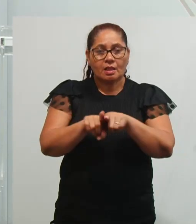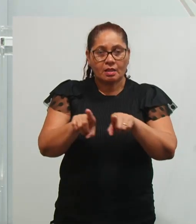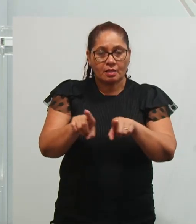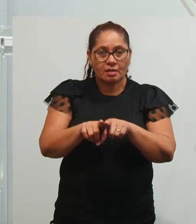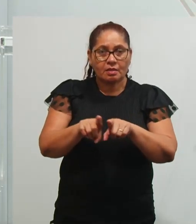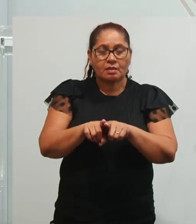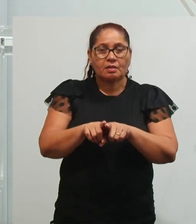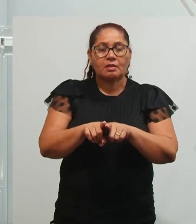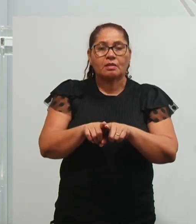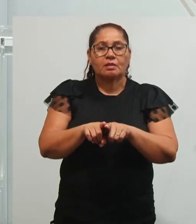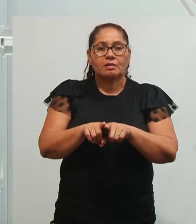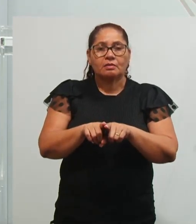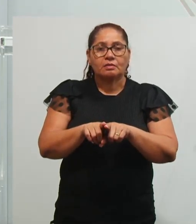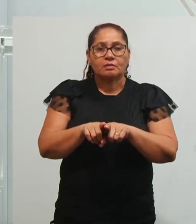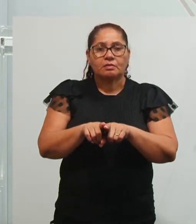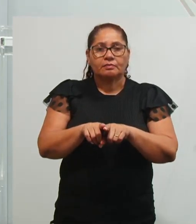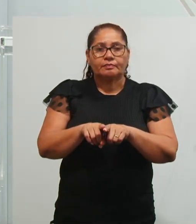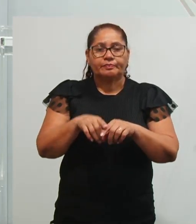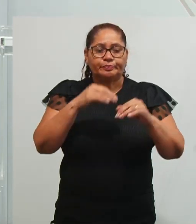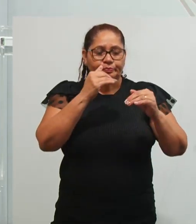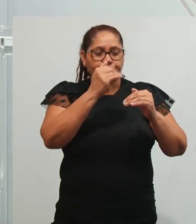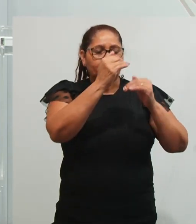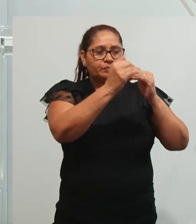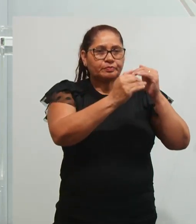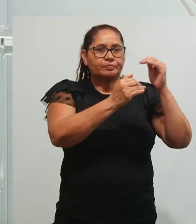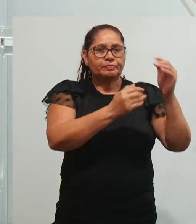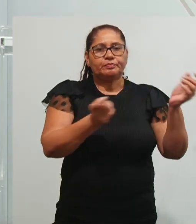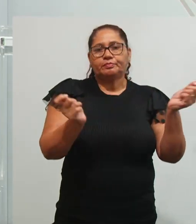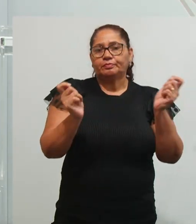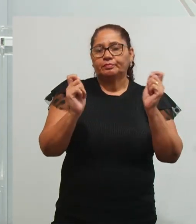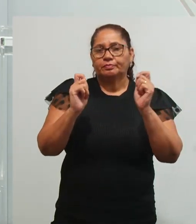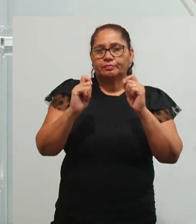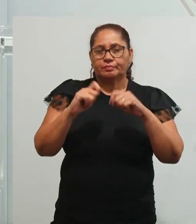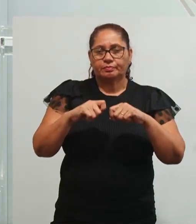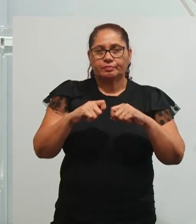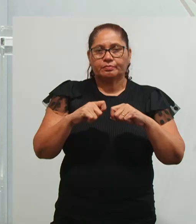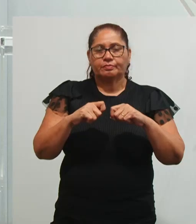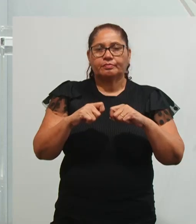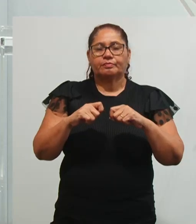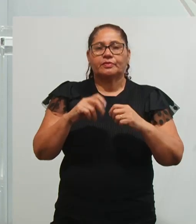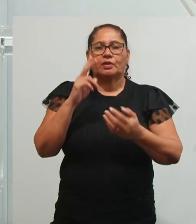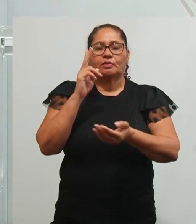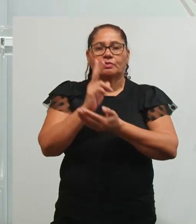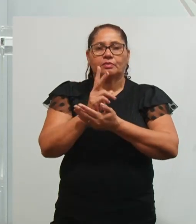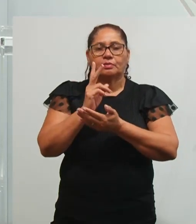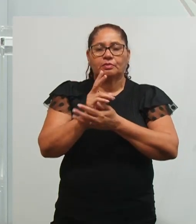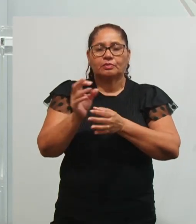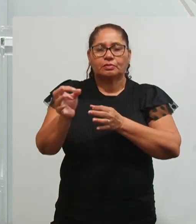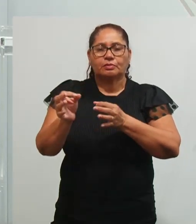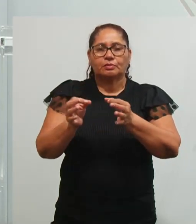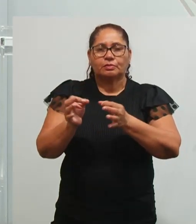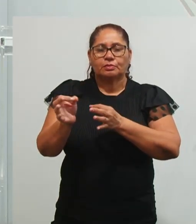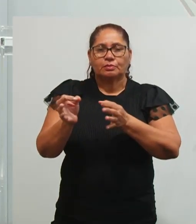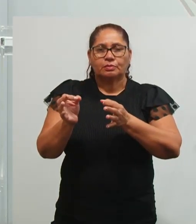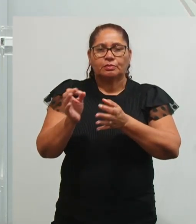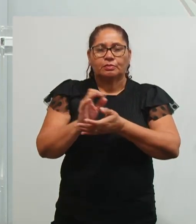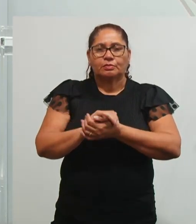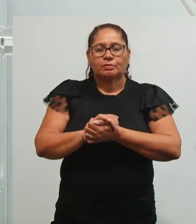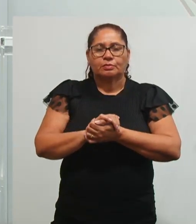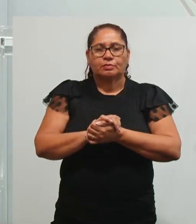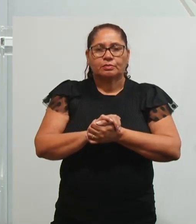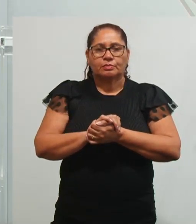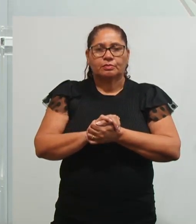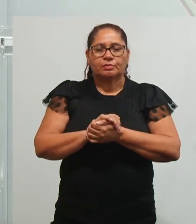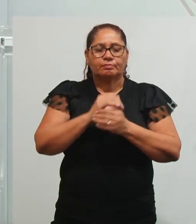no viés de desenvolver as competências, de prospectar, de organizar